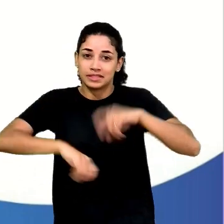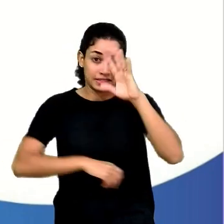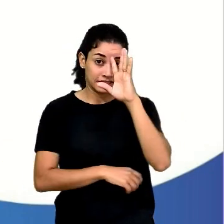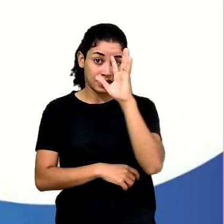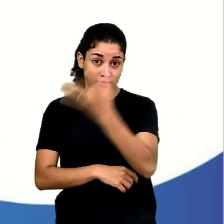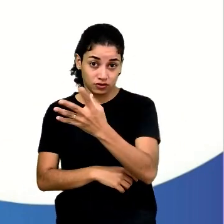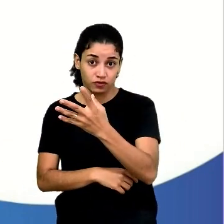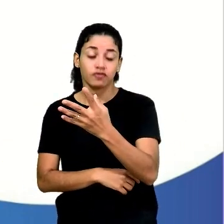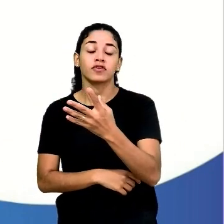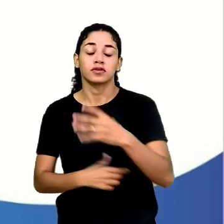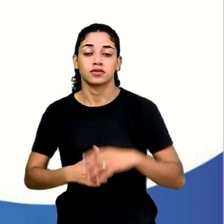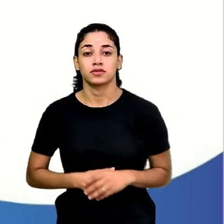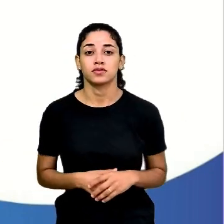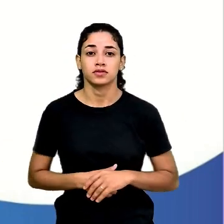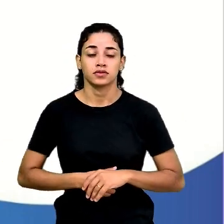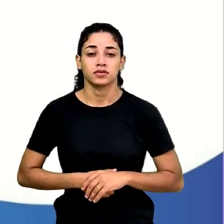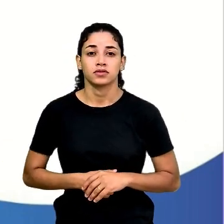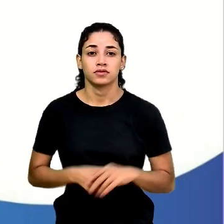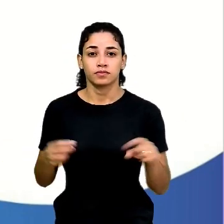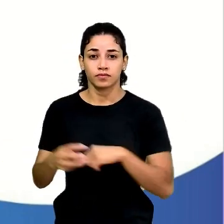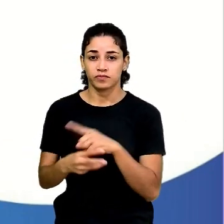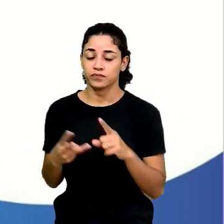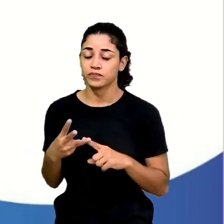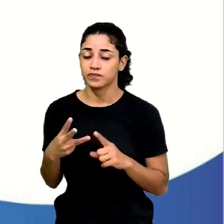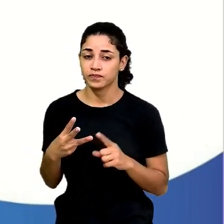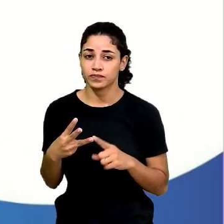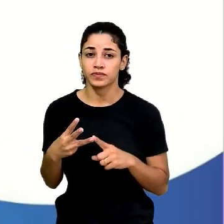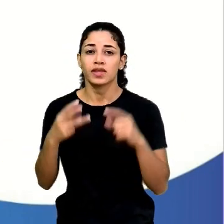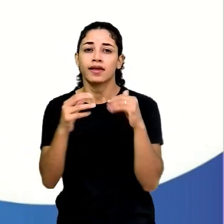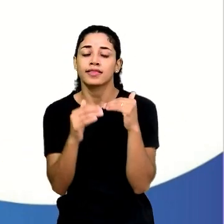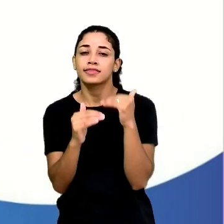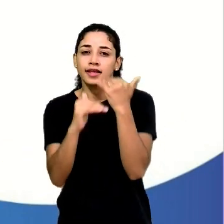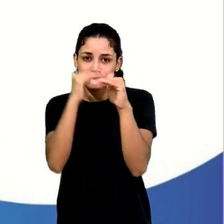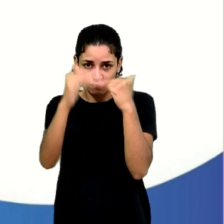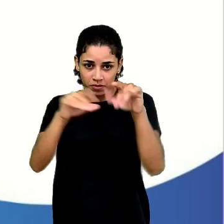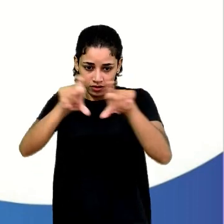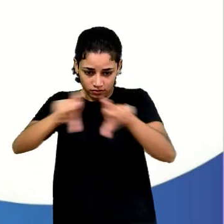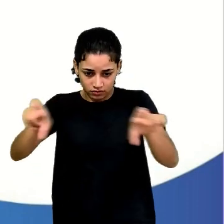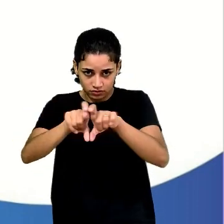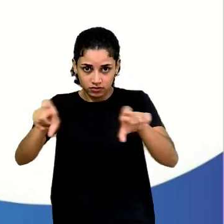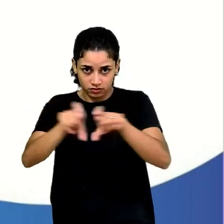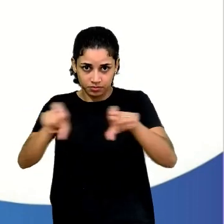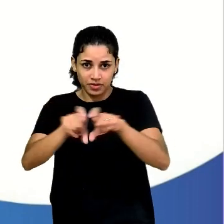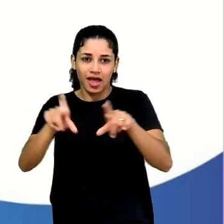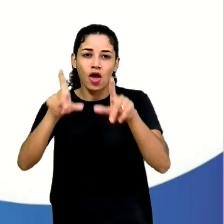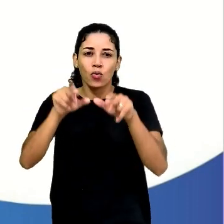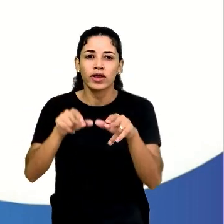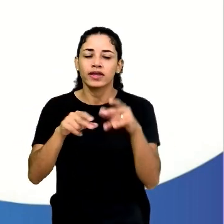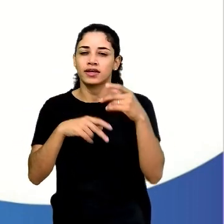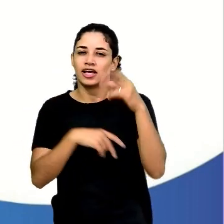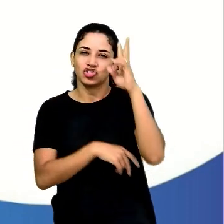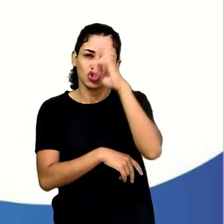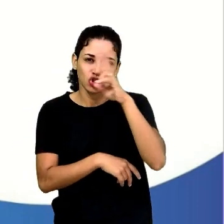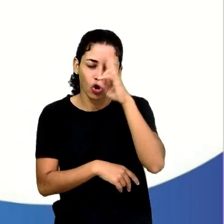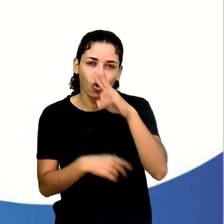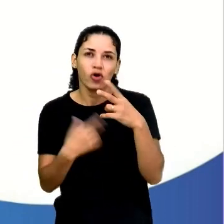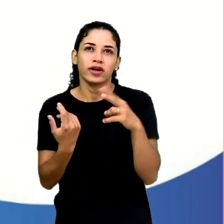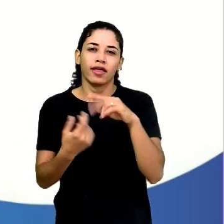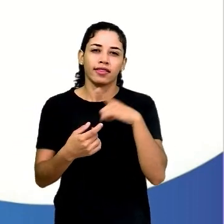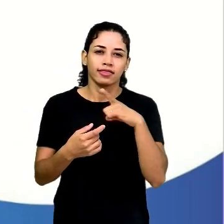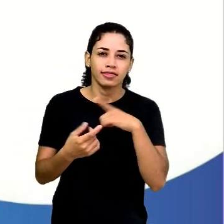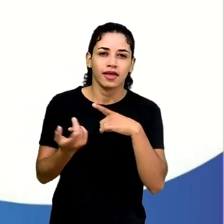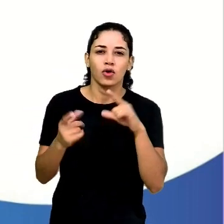pelos personagens. Terceiro, desenvolvimento. É o desdobramento da história. Aquela história vai ter